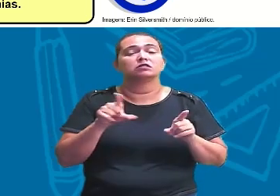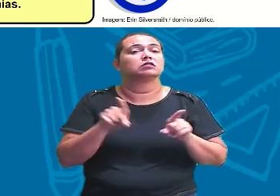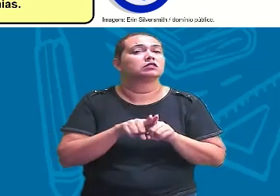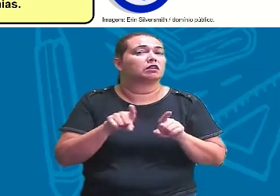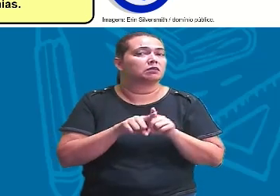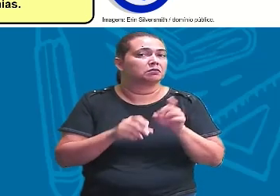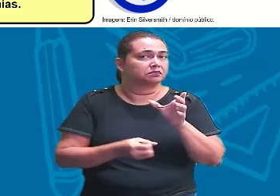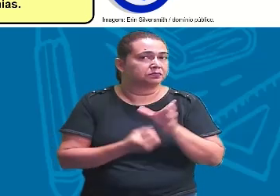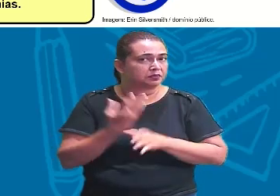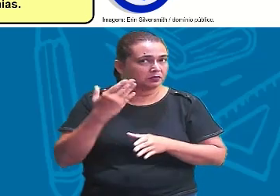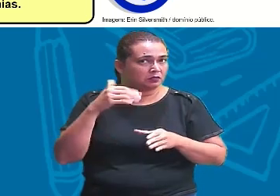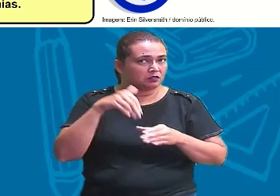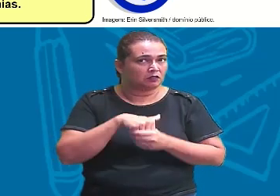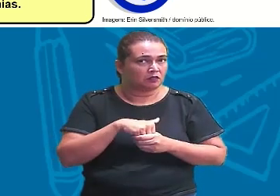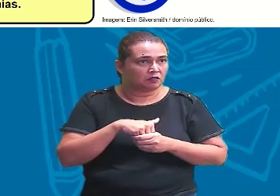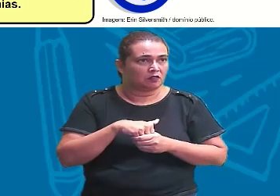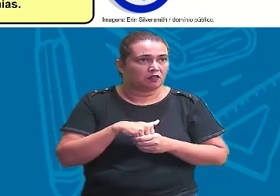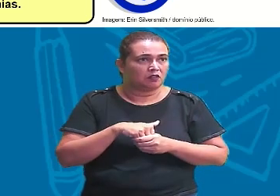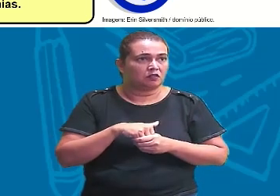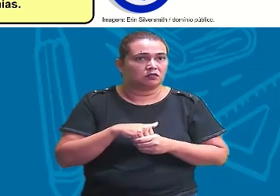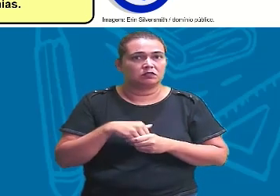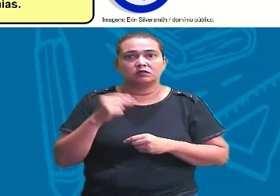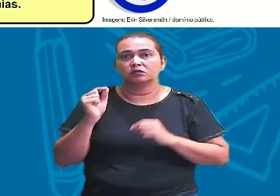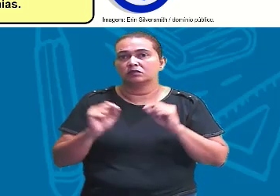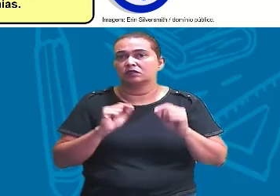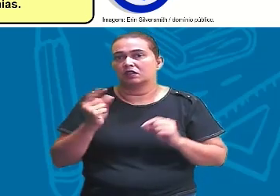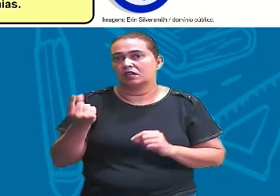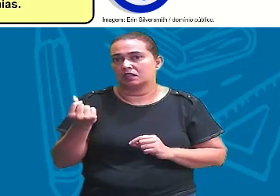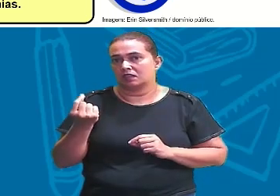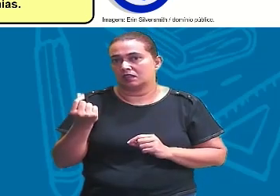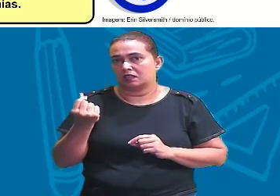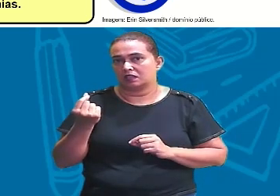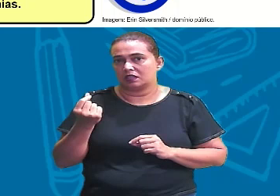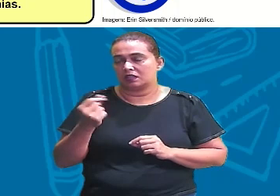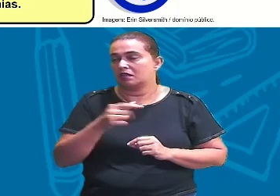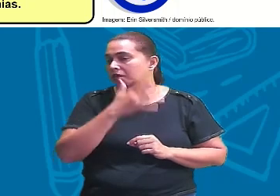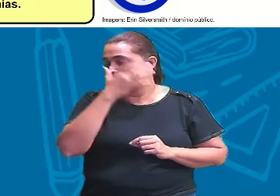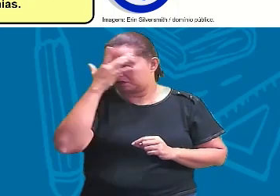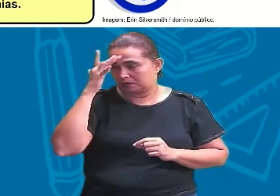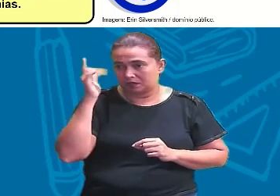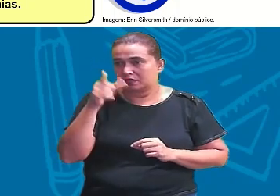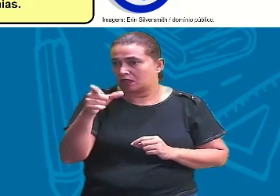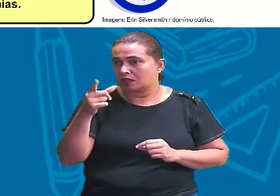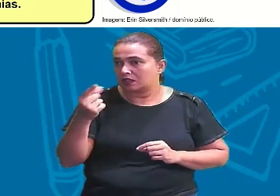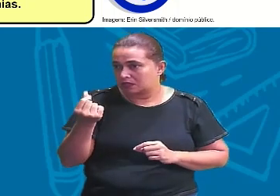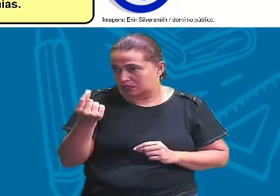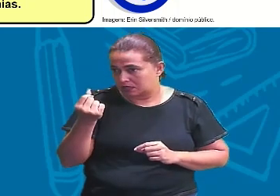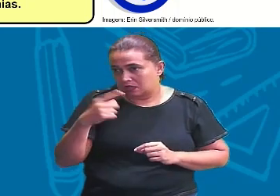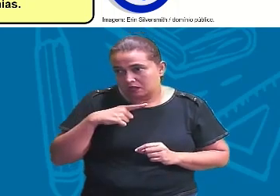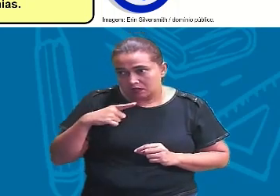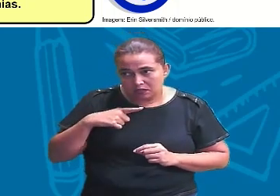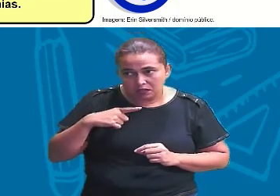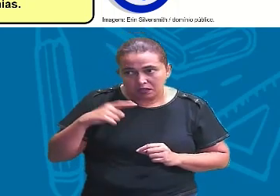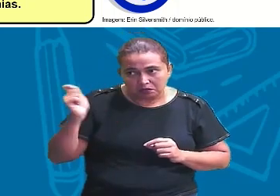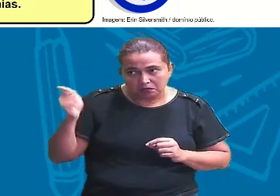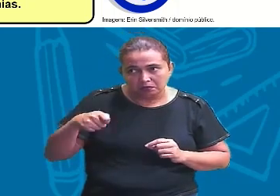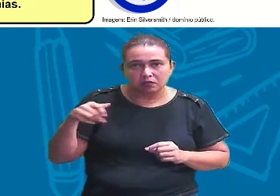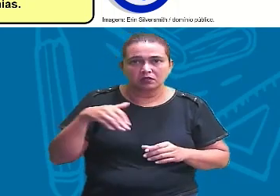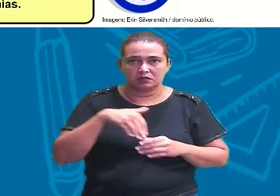É o voto baseado na renda. Ou seja, só quem tinha direito a voto era quem tinha